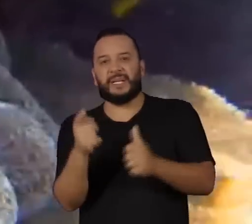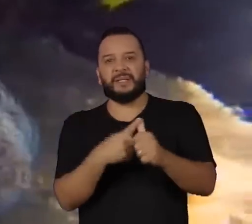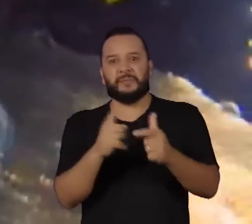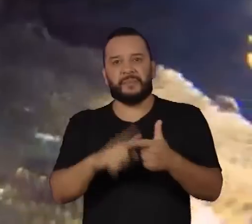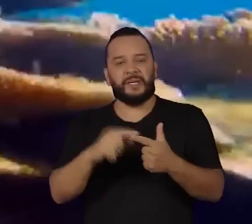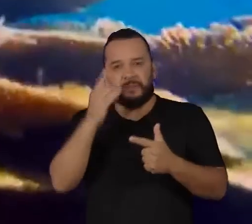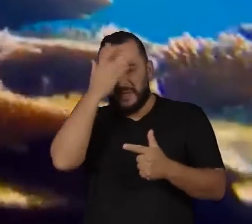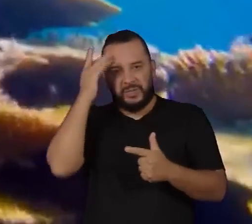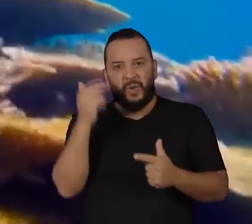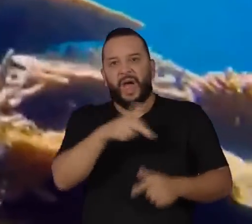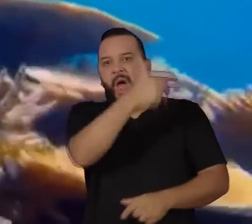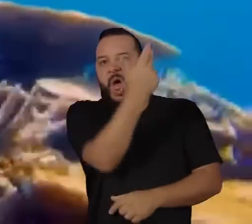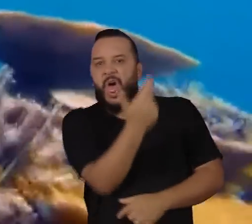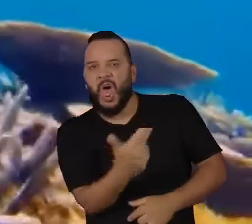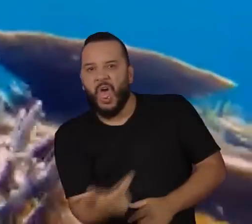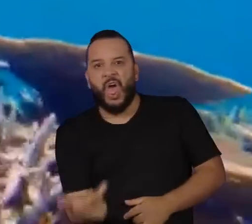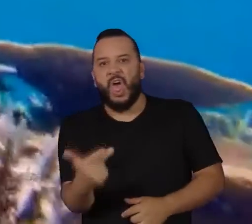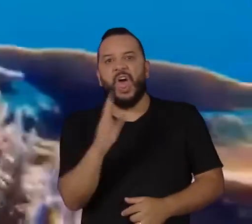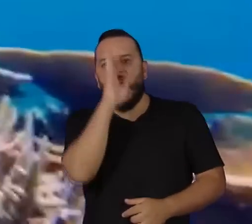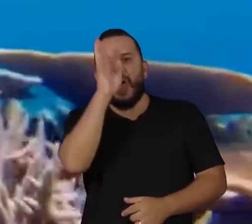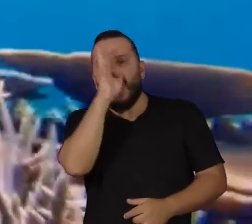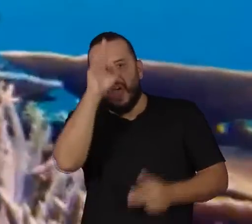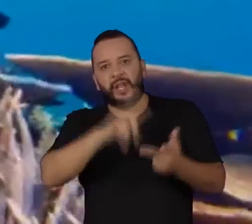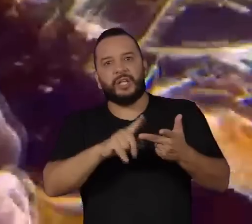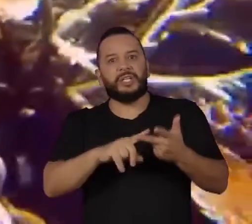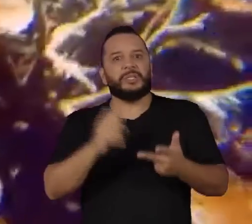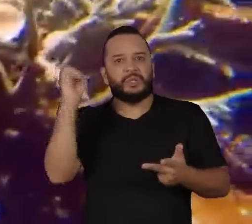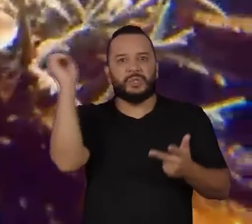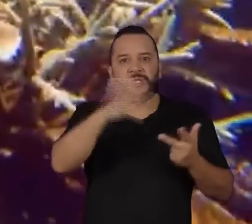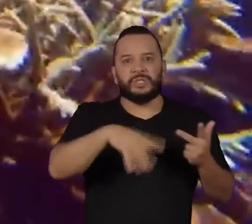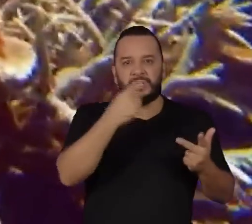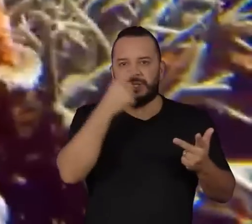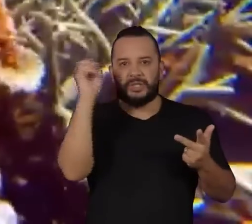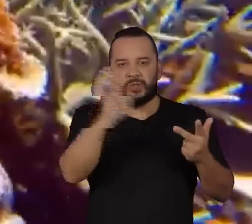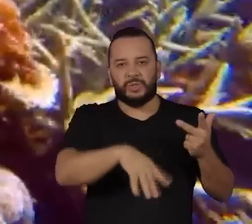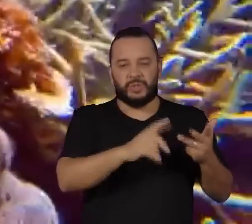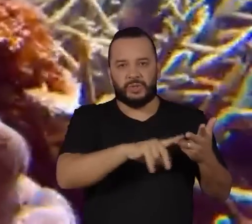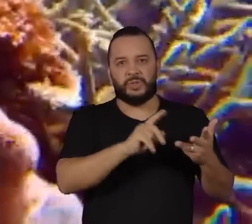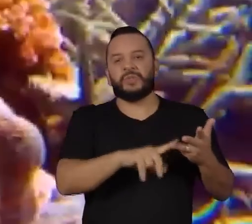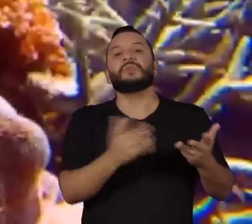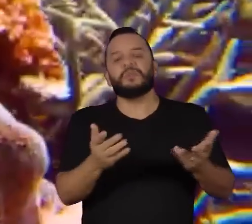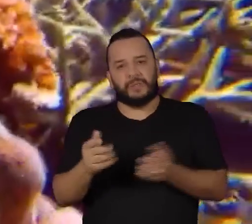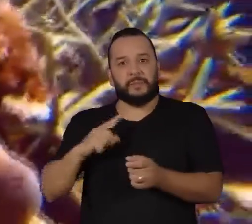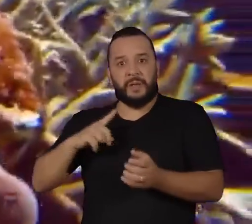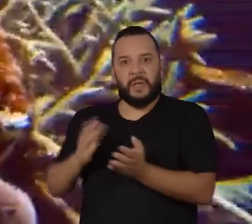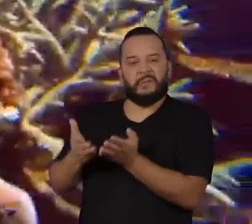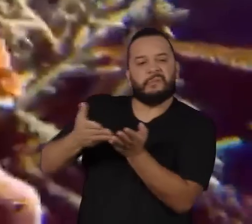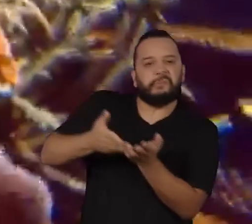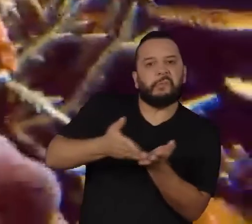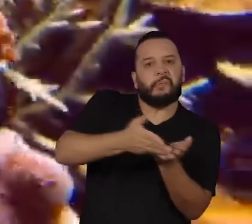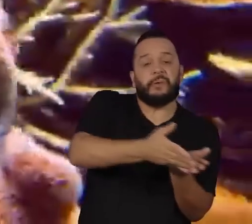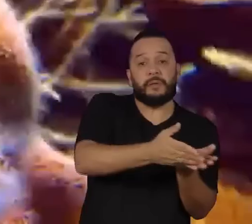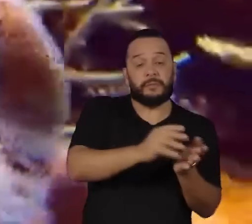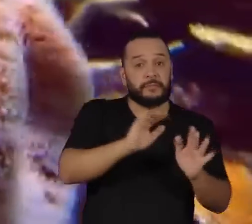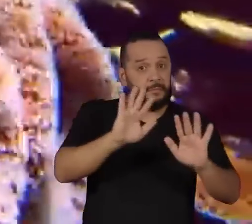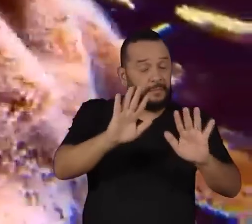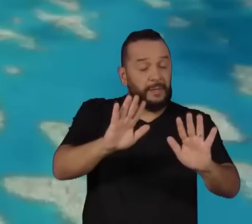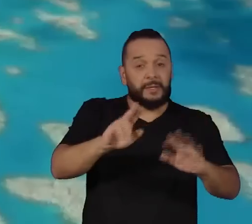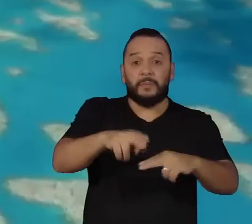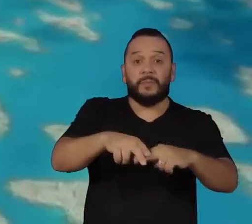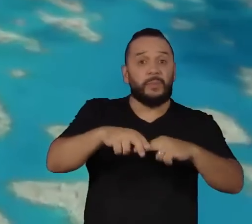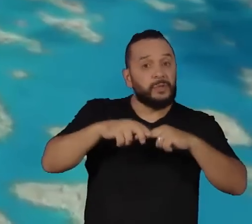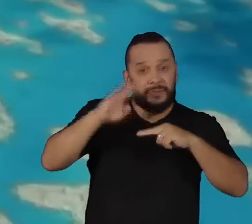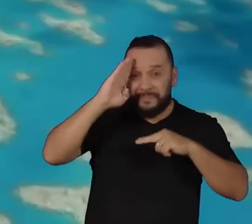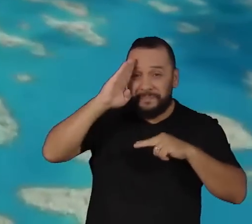desordenados, poluição e atividades portuárias. O fator principal são as mudanças climáticas, que podem causar